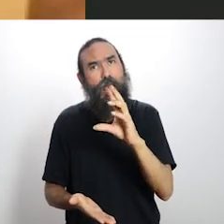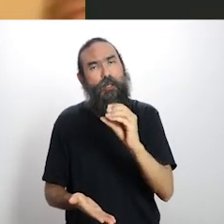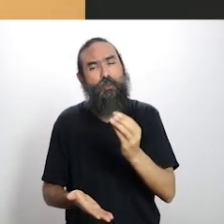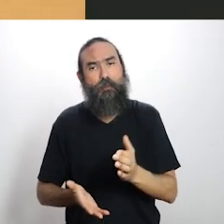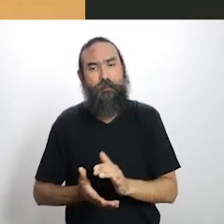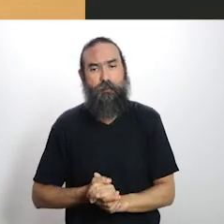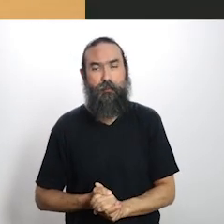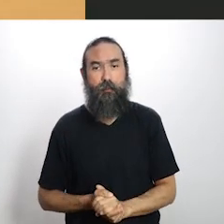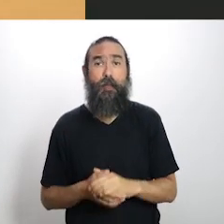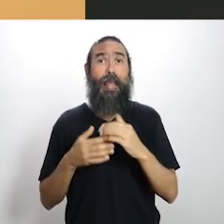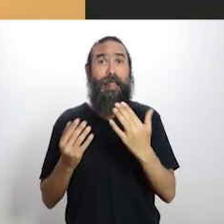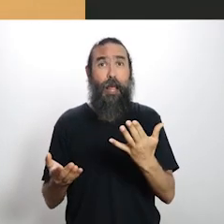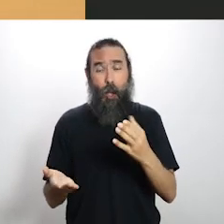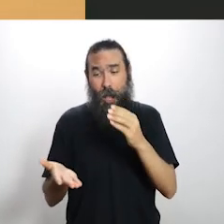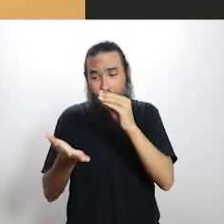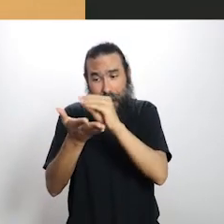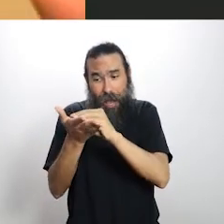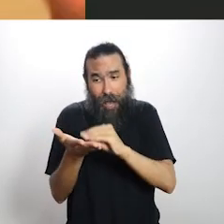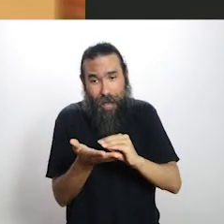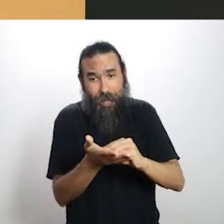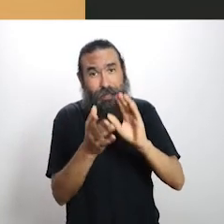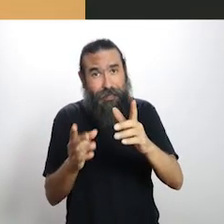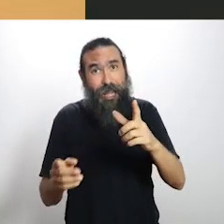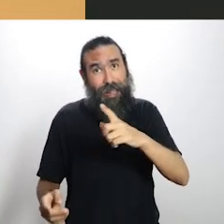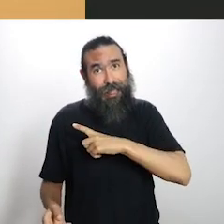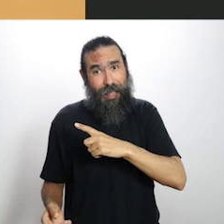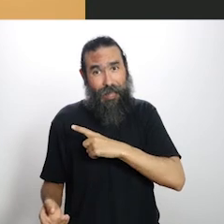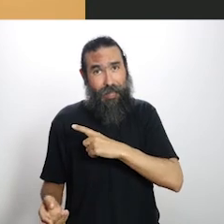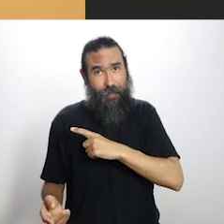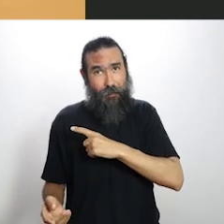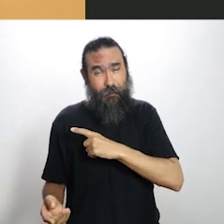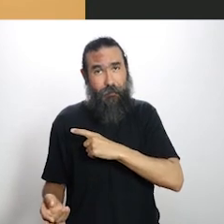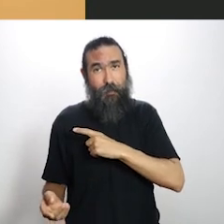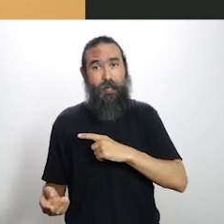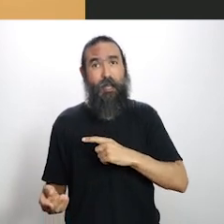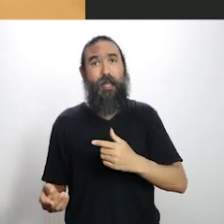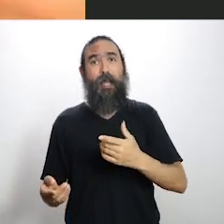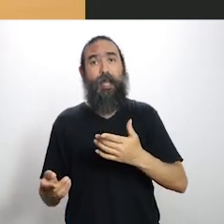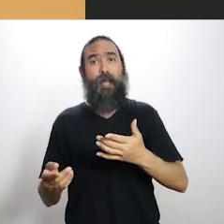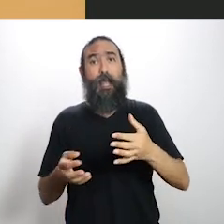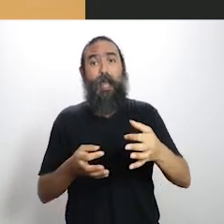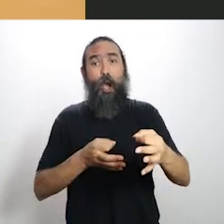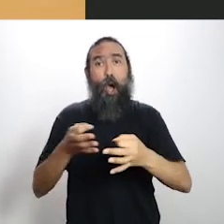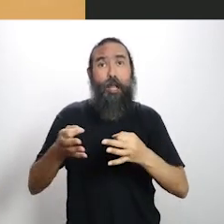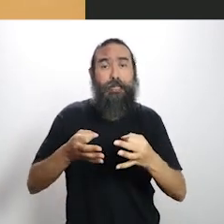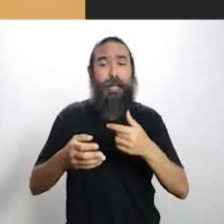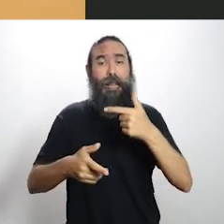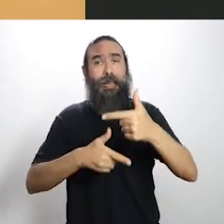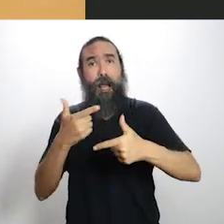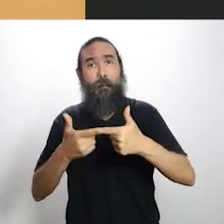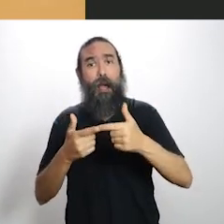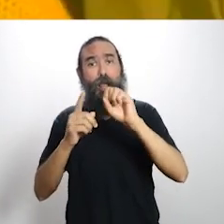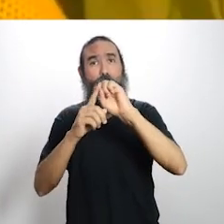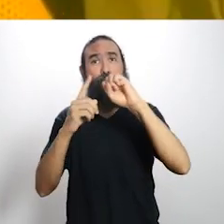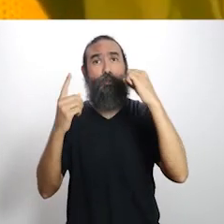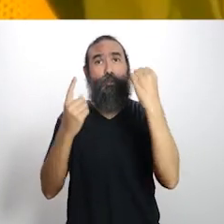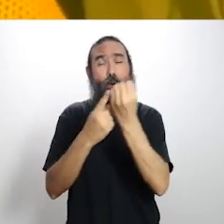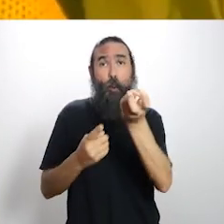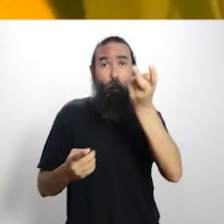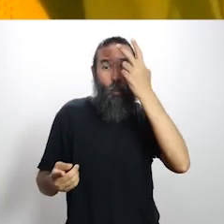e fazedores de cultura e os que já existem são a base mas vão precisar serem